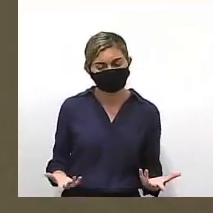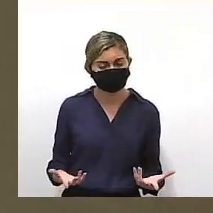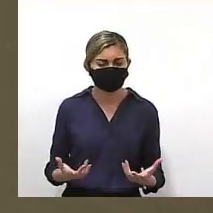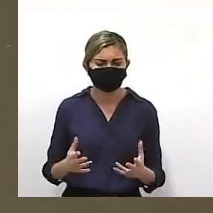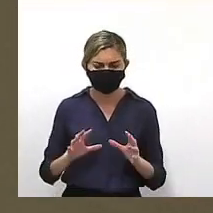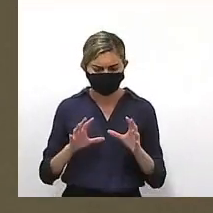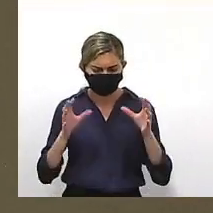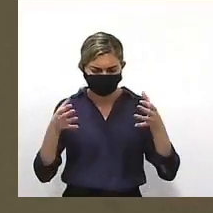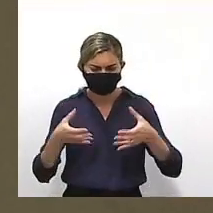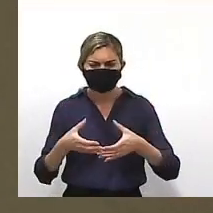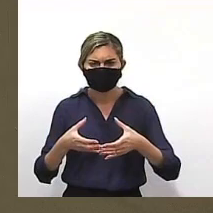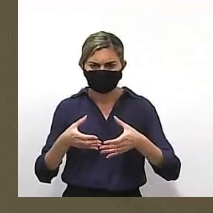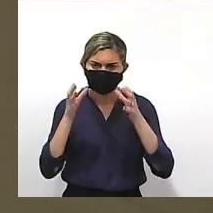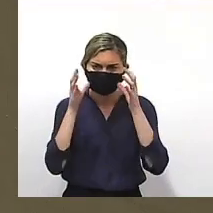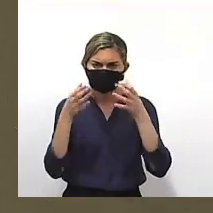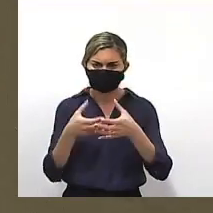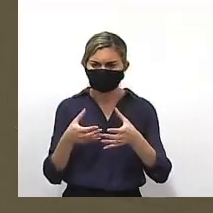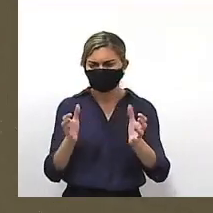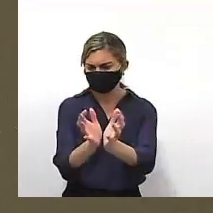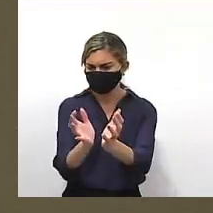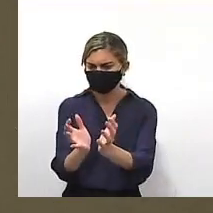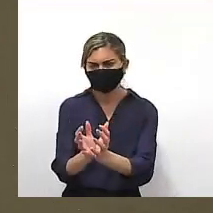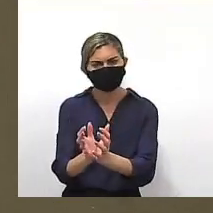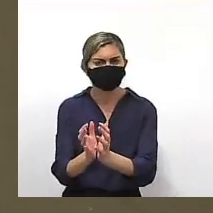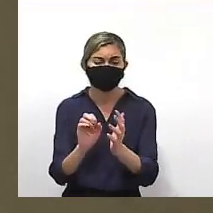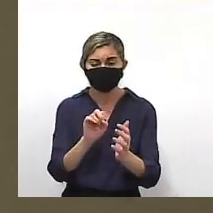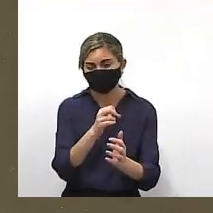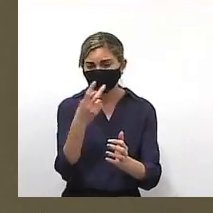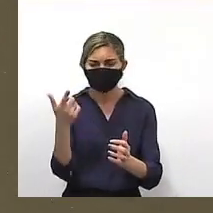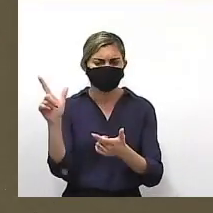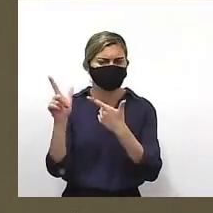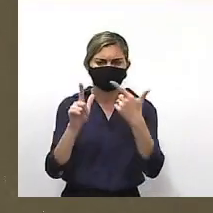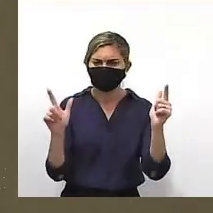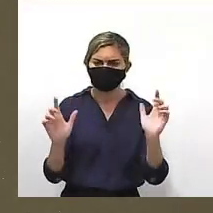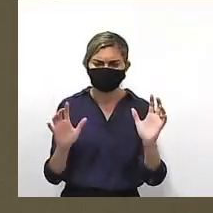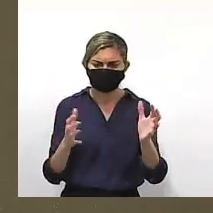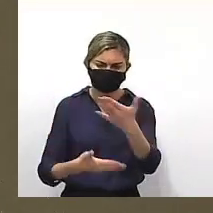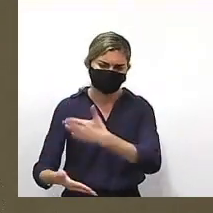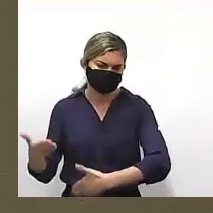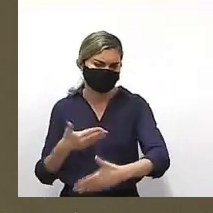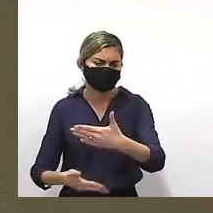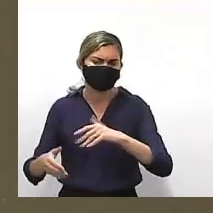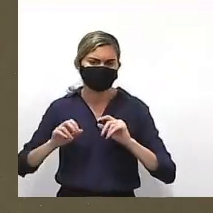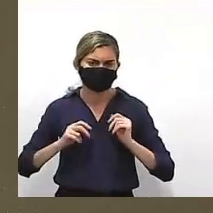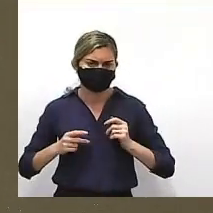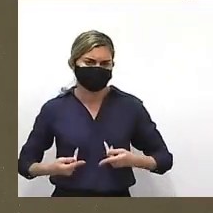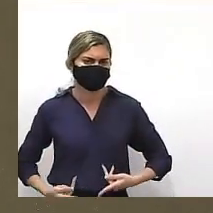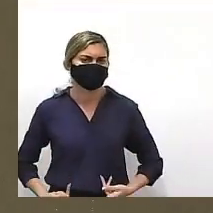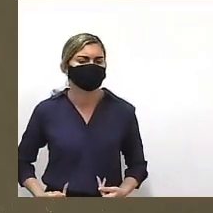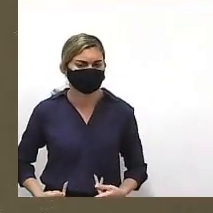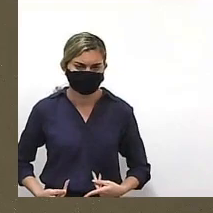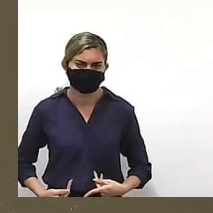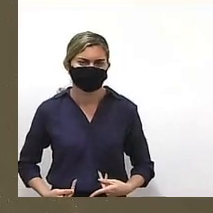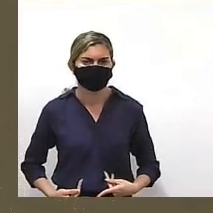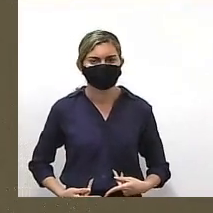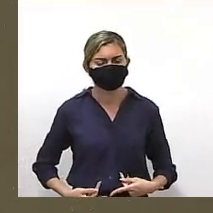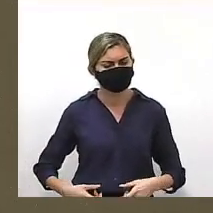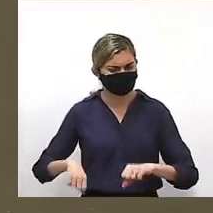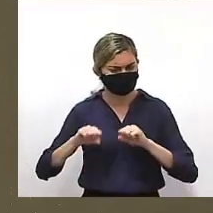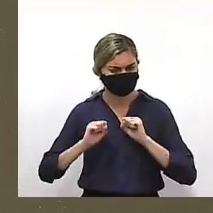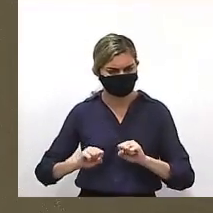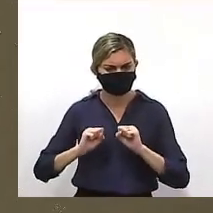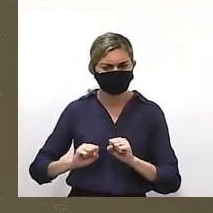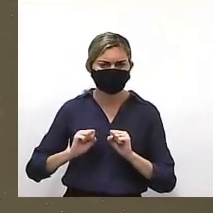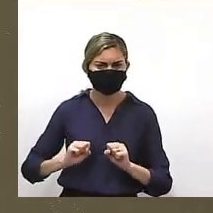uma comunidade, grupo ou outras formas de relacionamento humano. Podem ser